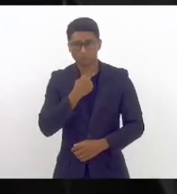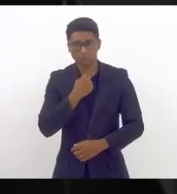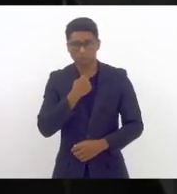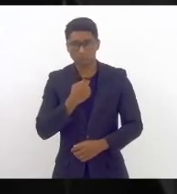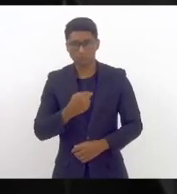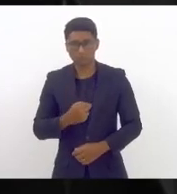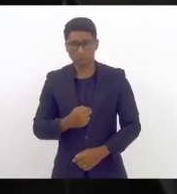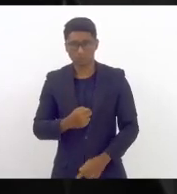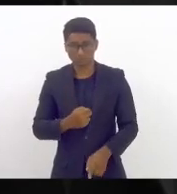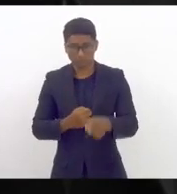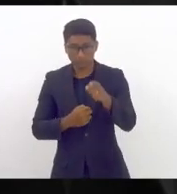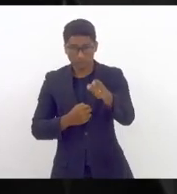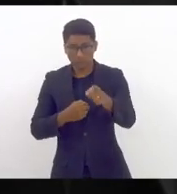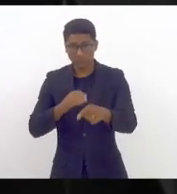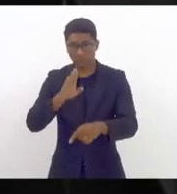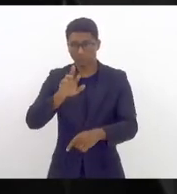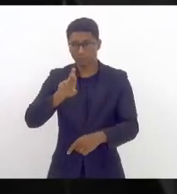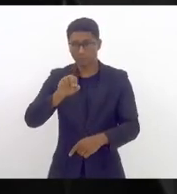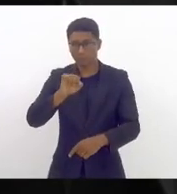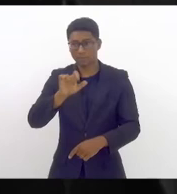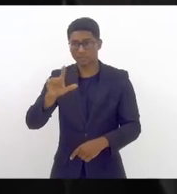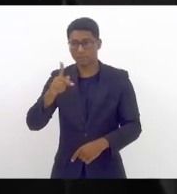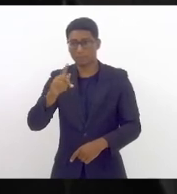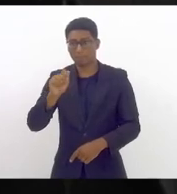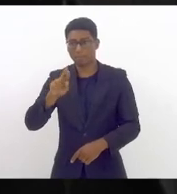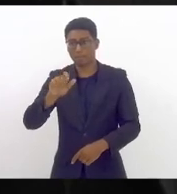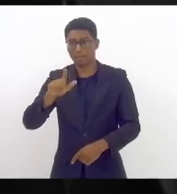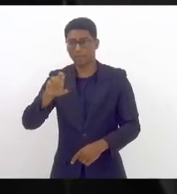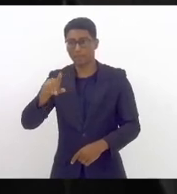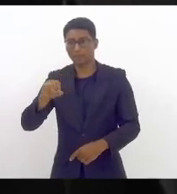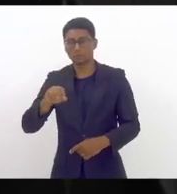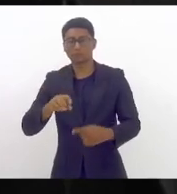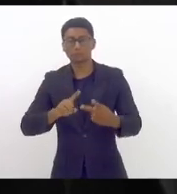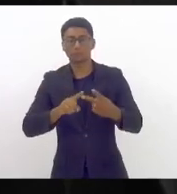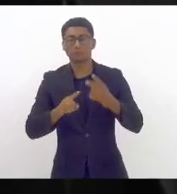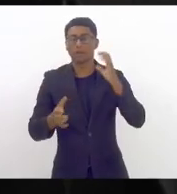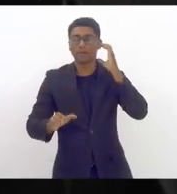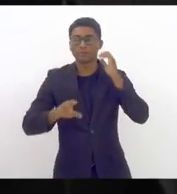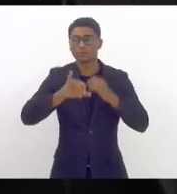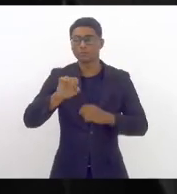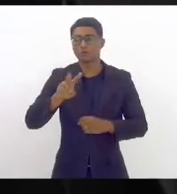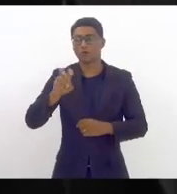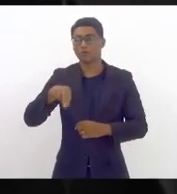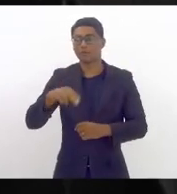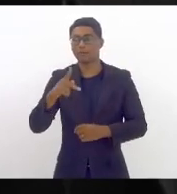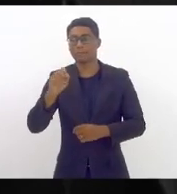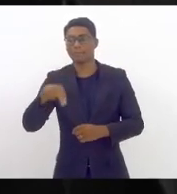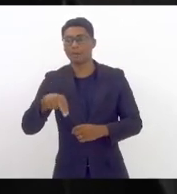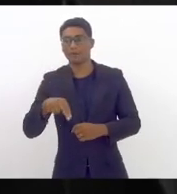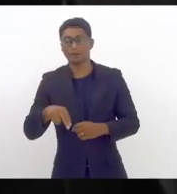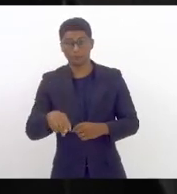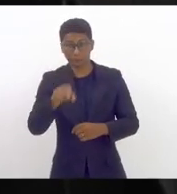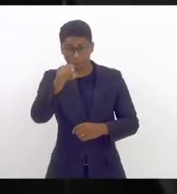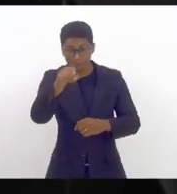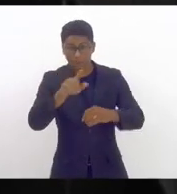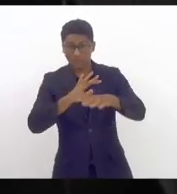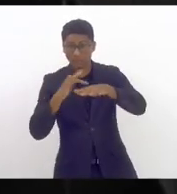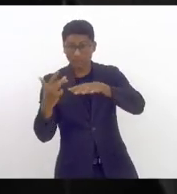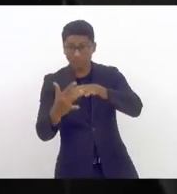da Brasil paralelo você da Jovem Pan você influenciador